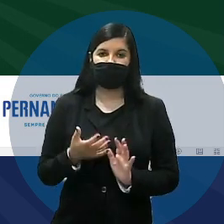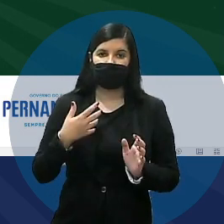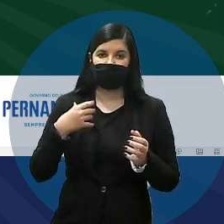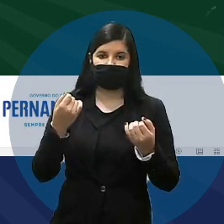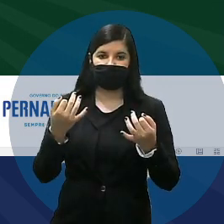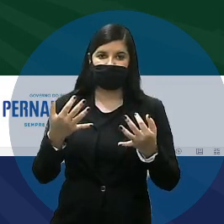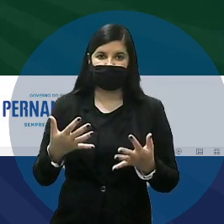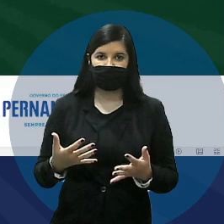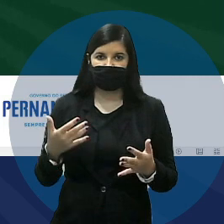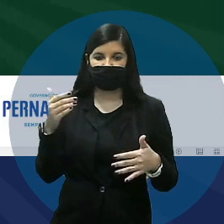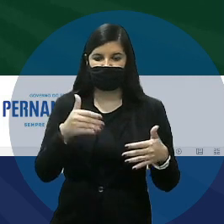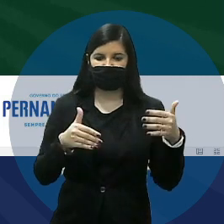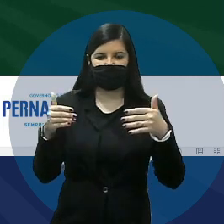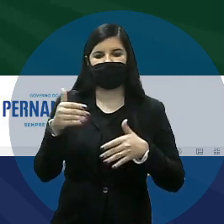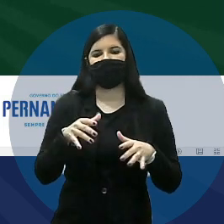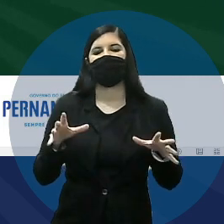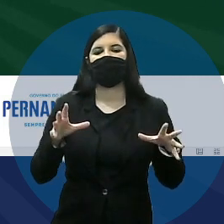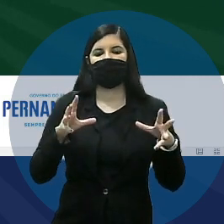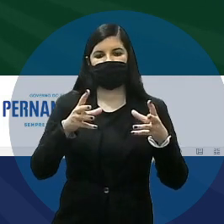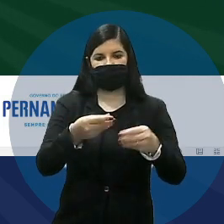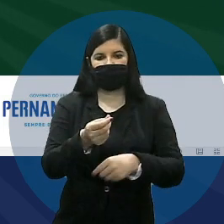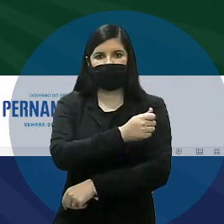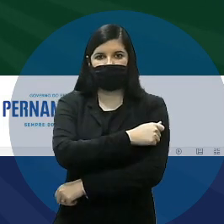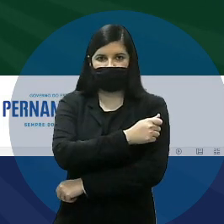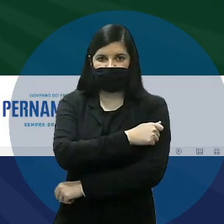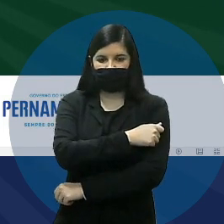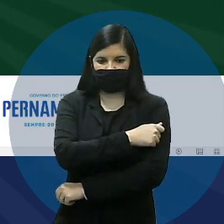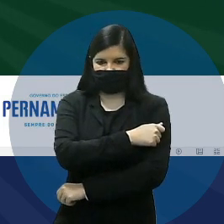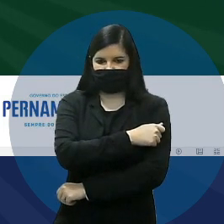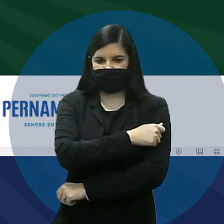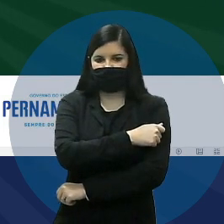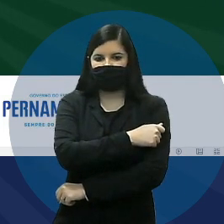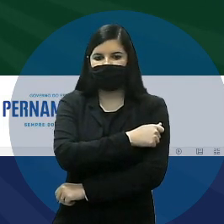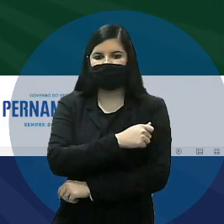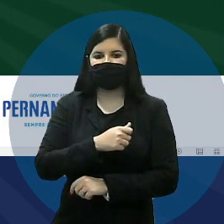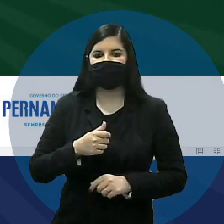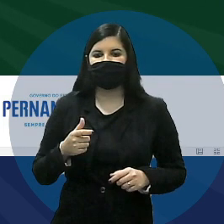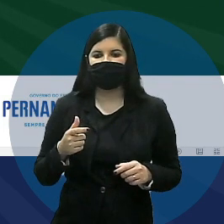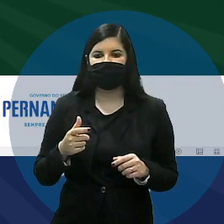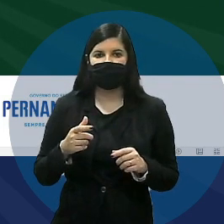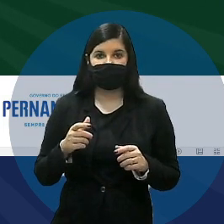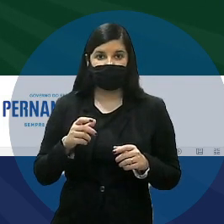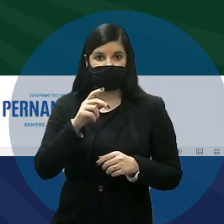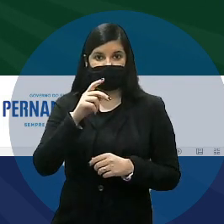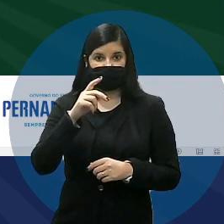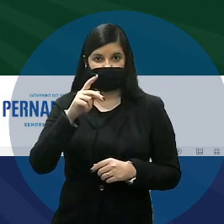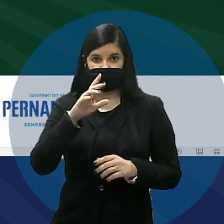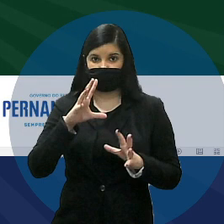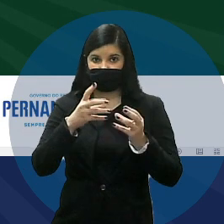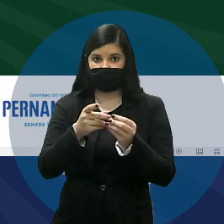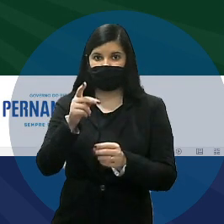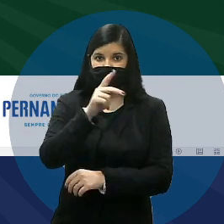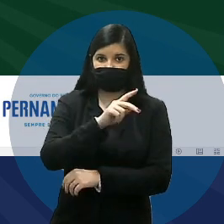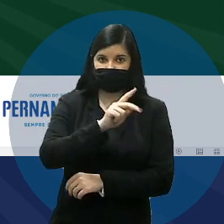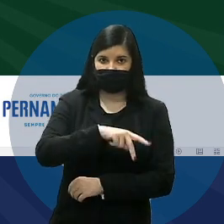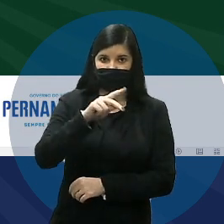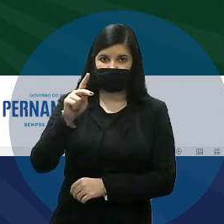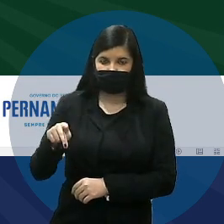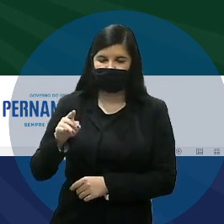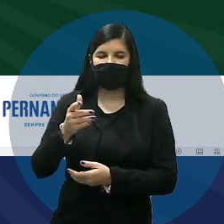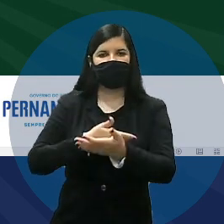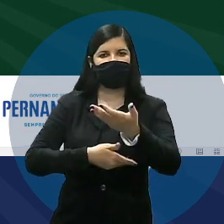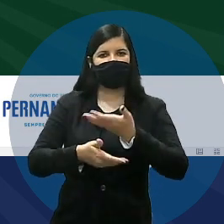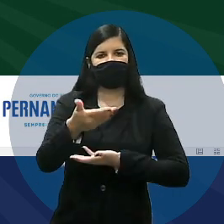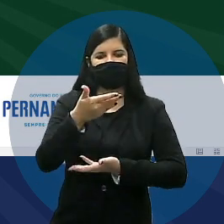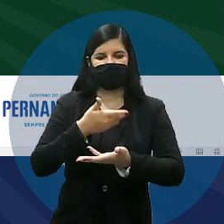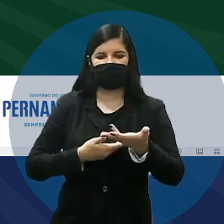da participação de todos os estudantes, de todo o corpo docente da escola, né? O envolvimento de todos os